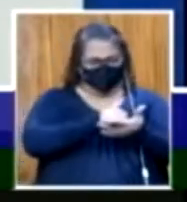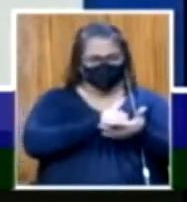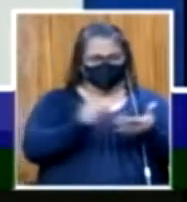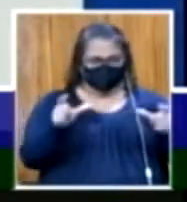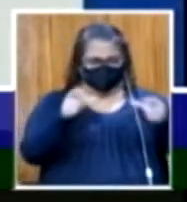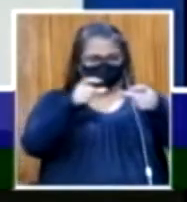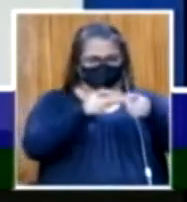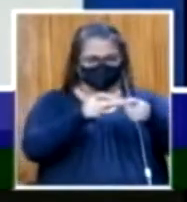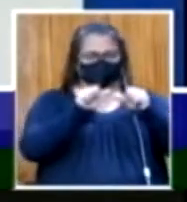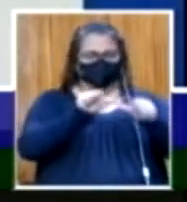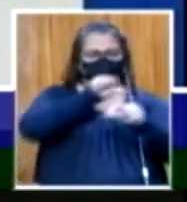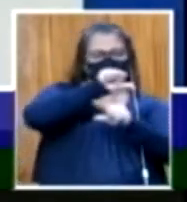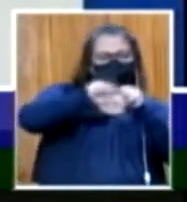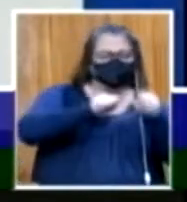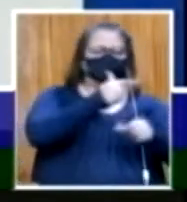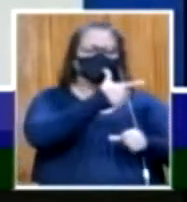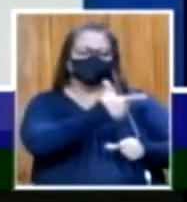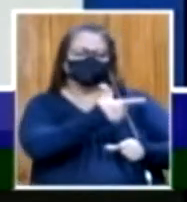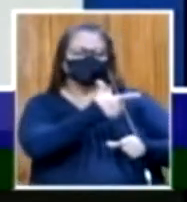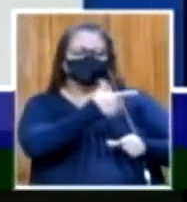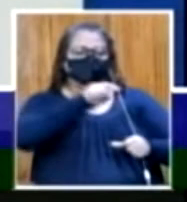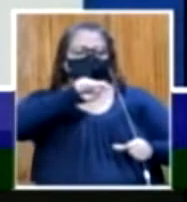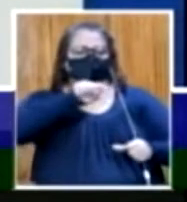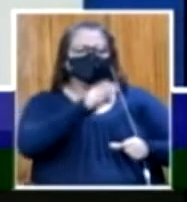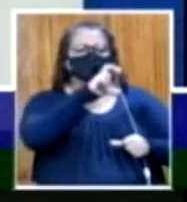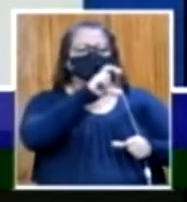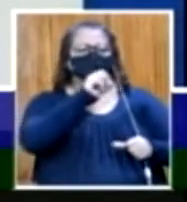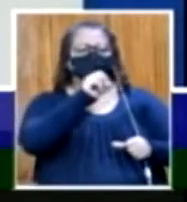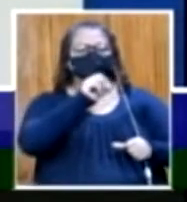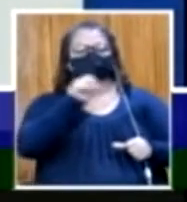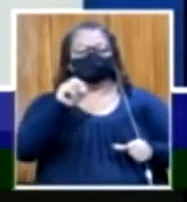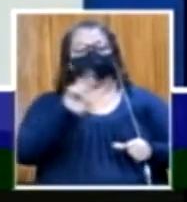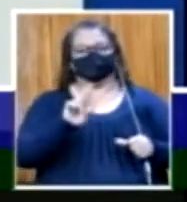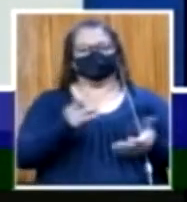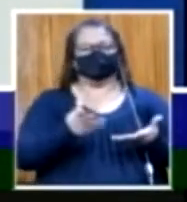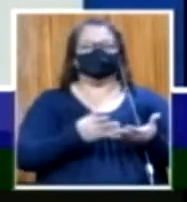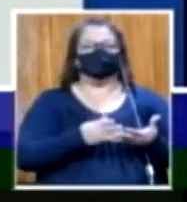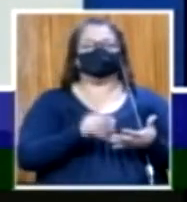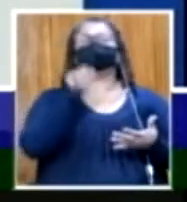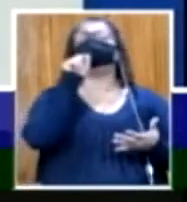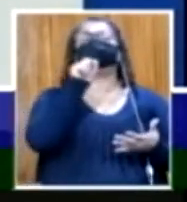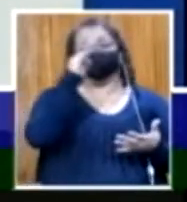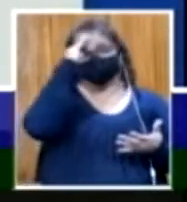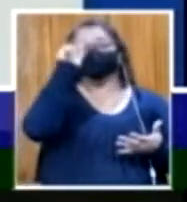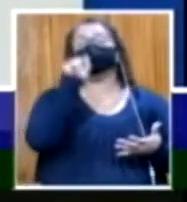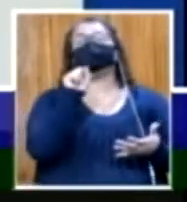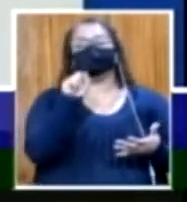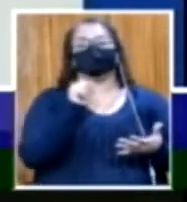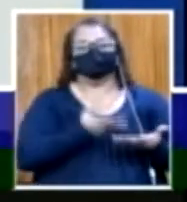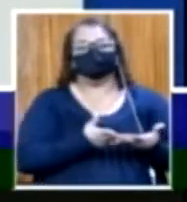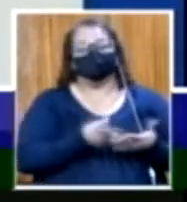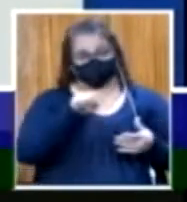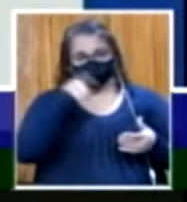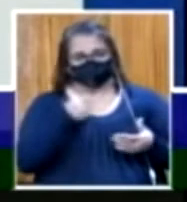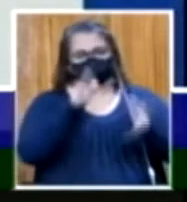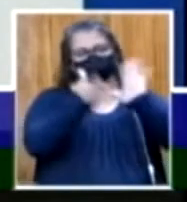será alterada para R$ 2.500, ela será aumentada para R$ 2.500. Esse é o principal ponto defendido